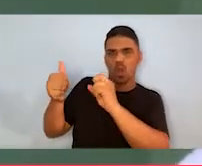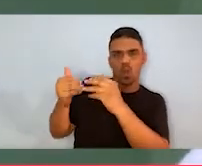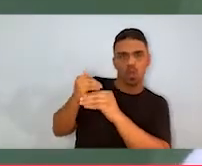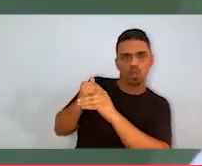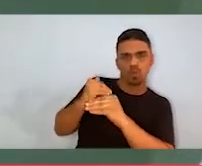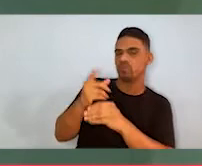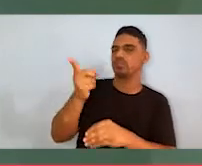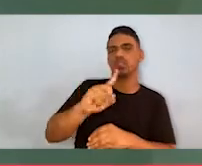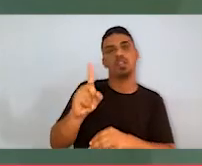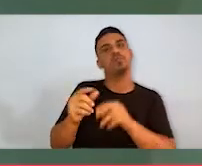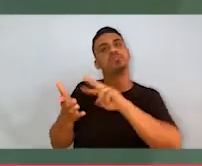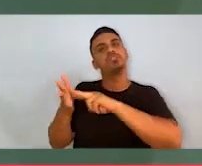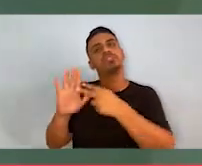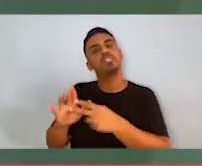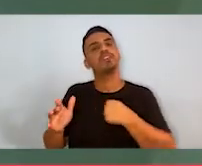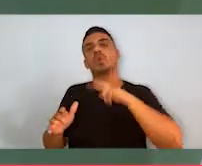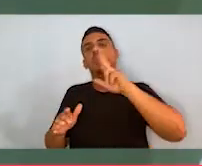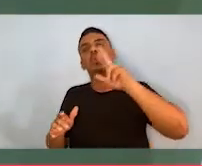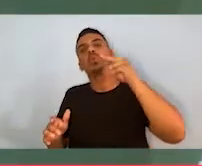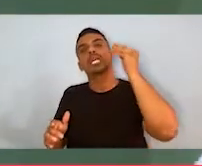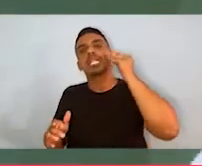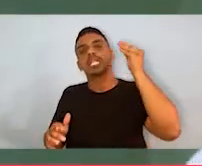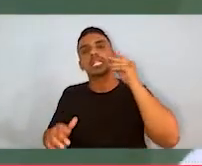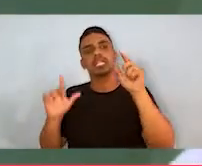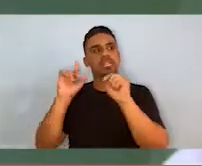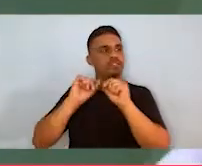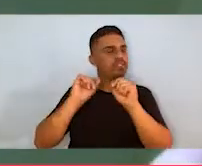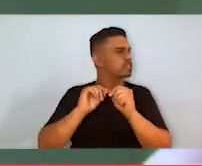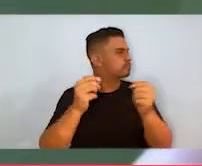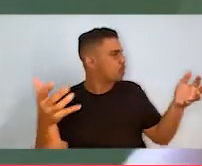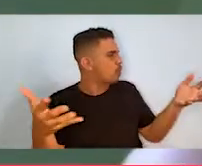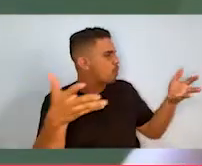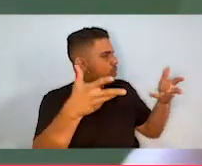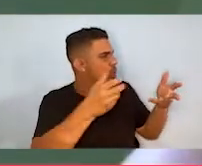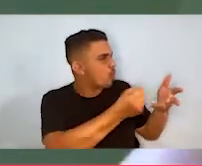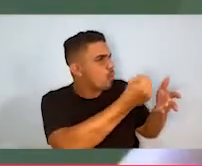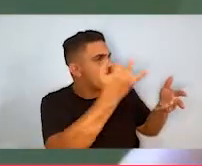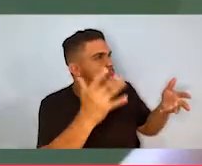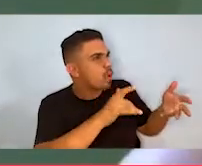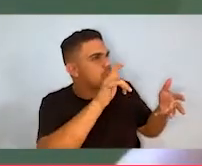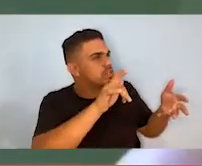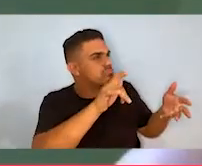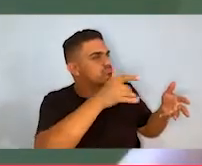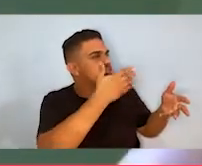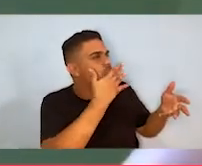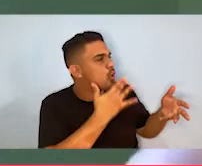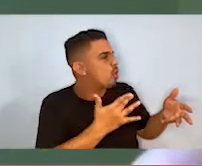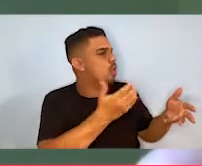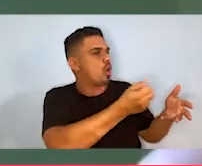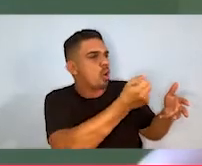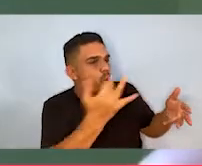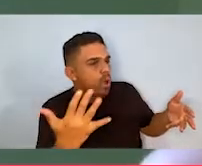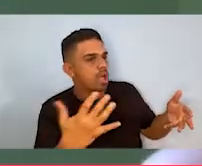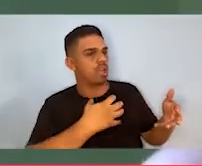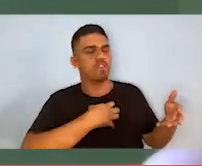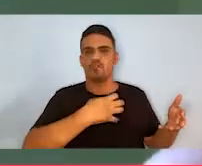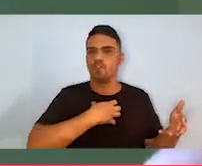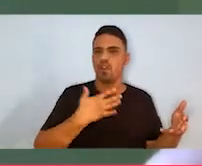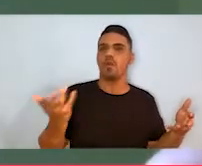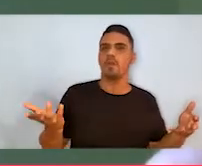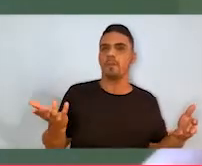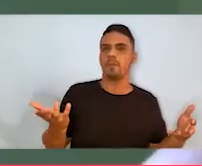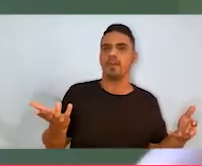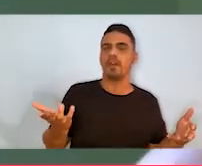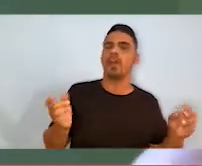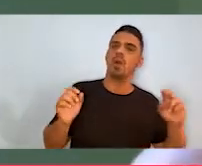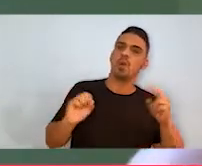Não. Significa que eu nunca tentei fazer algo naquele estilo, com aquela quantidade de cores, com aquela forma, não coloquei